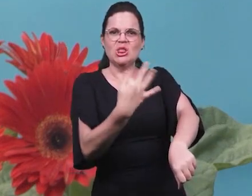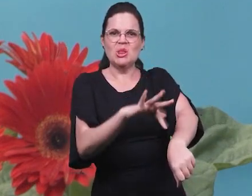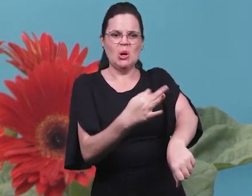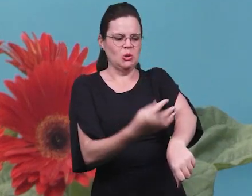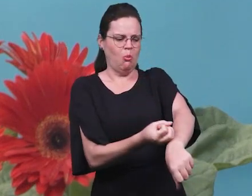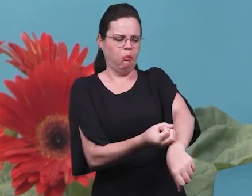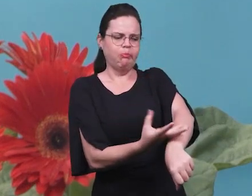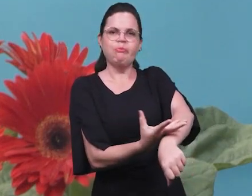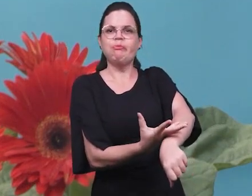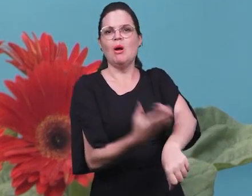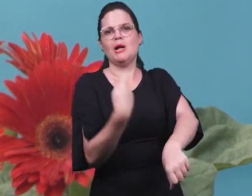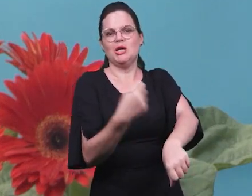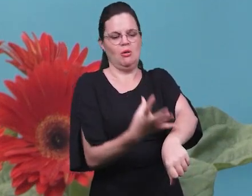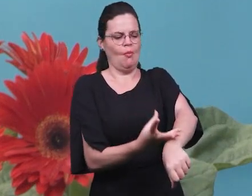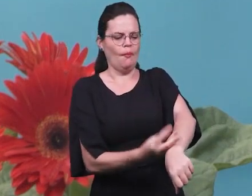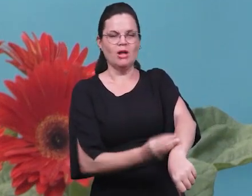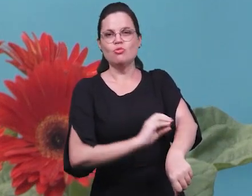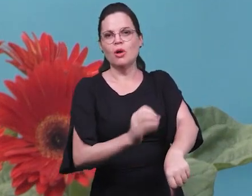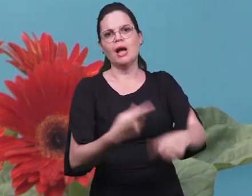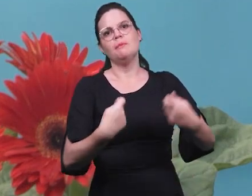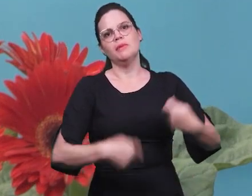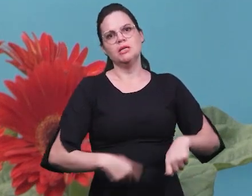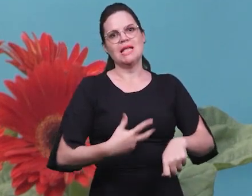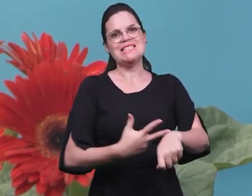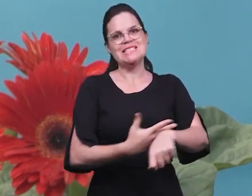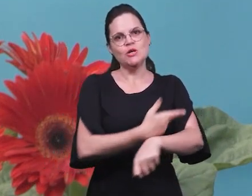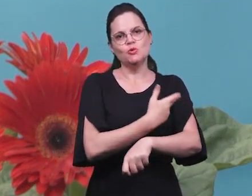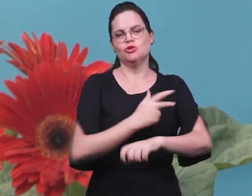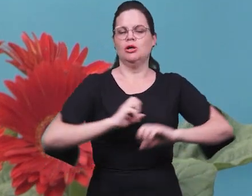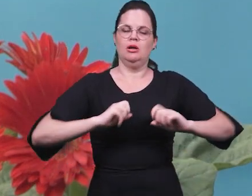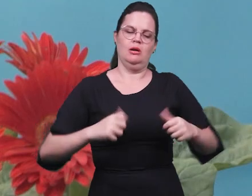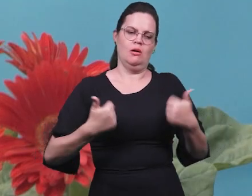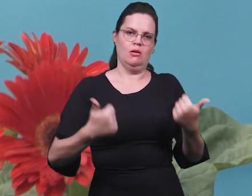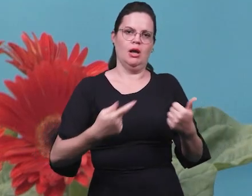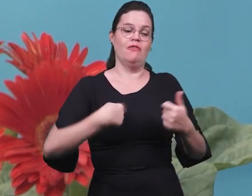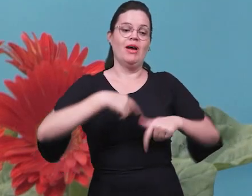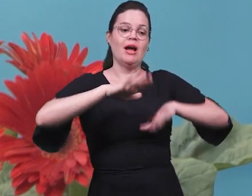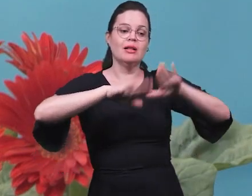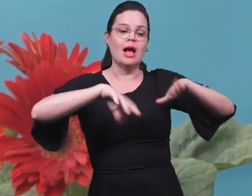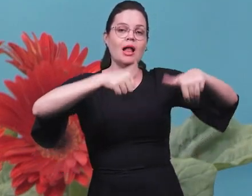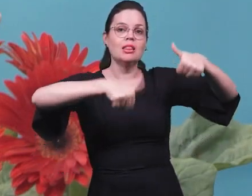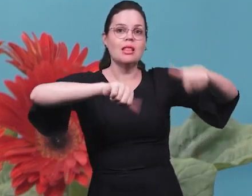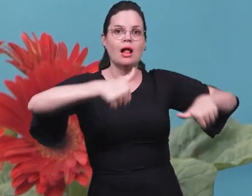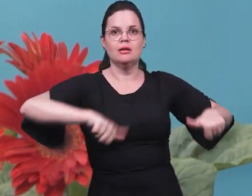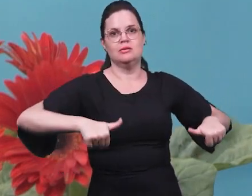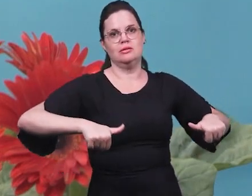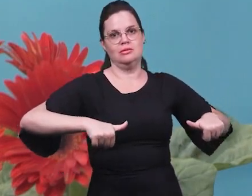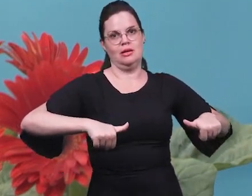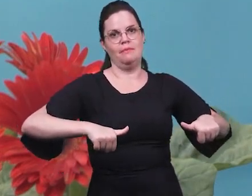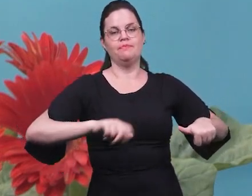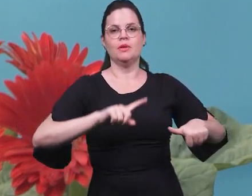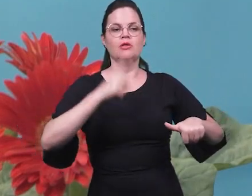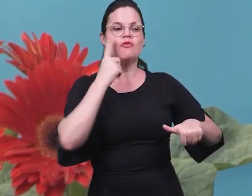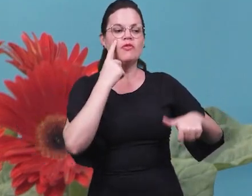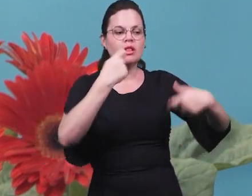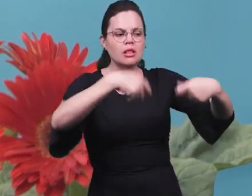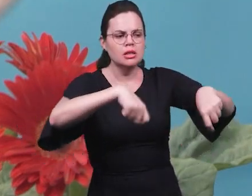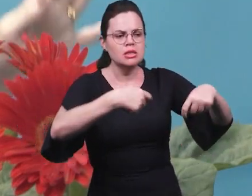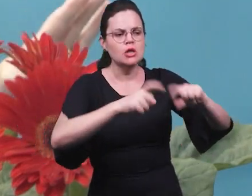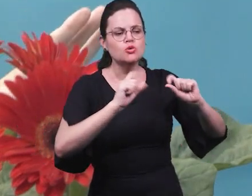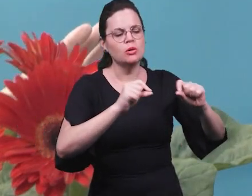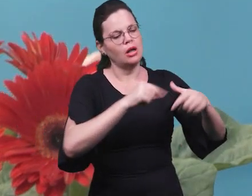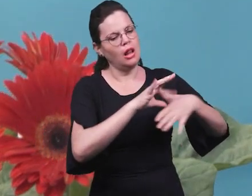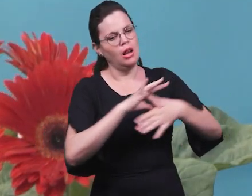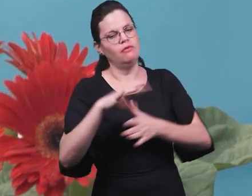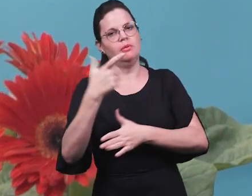ele precisa de um cirurgião vascular, enfim. Vai ser avaliado ali pelo médico, de acordo com a necessidade, nós encaminhamos ali